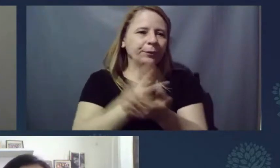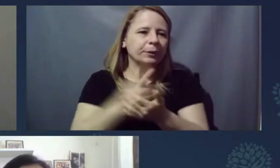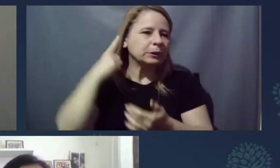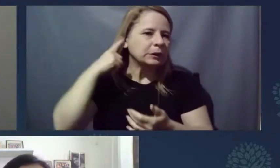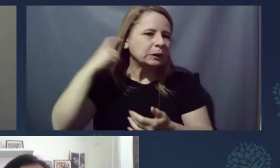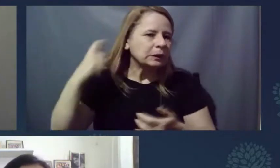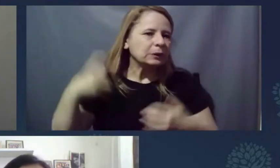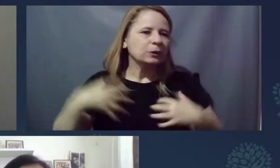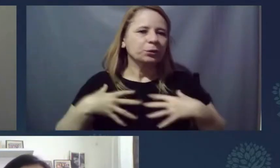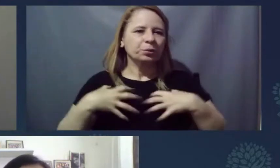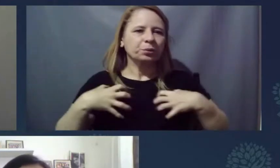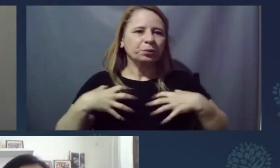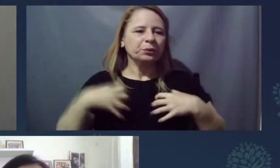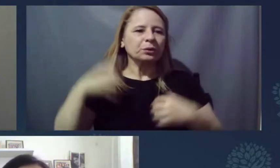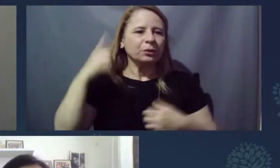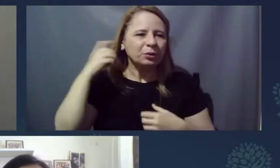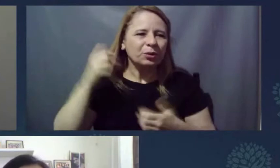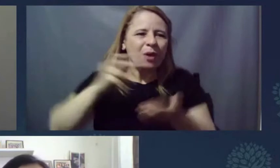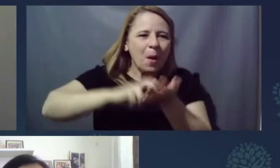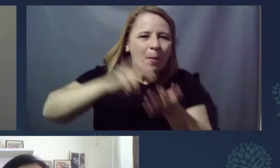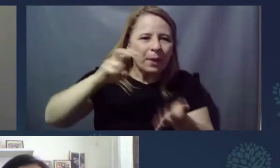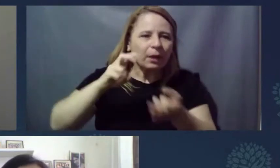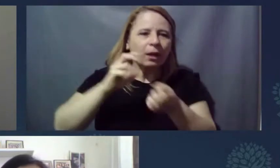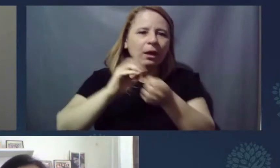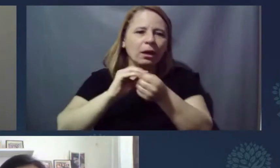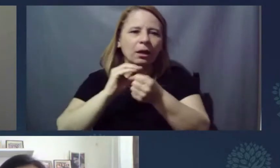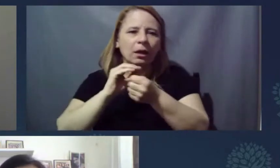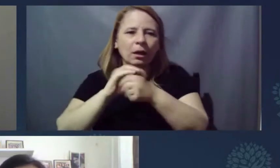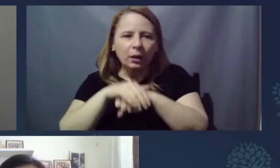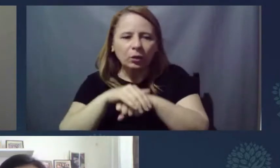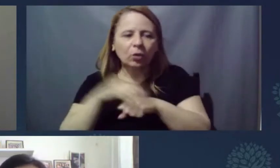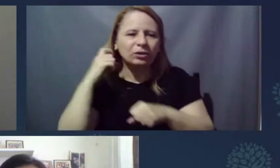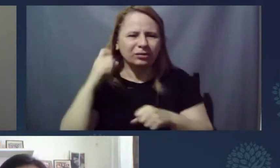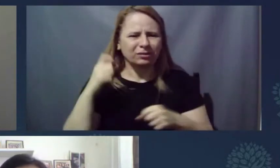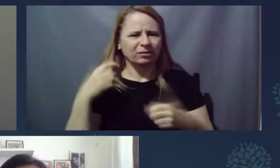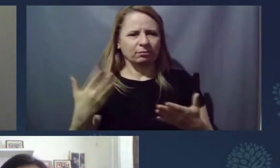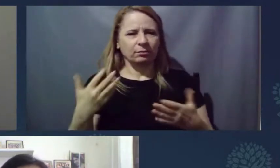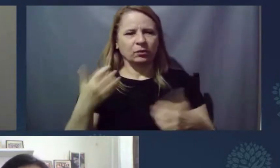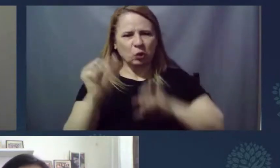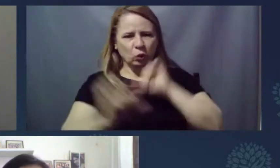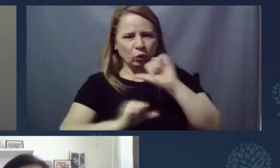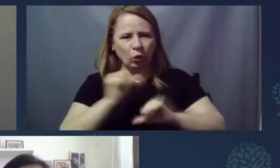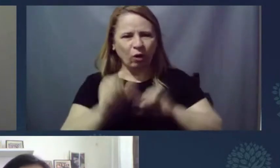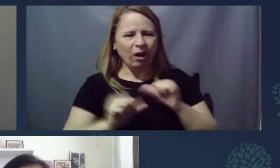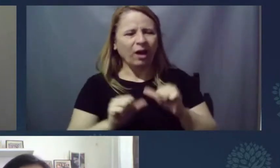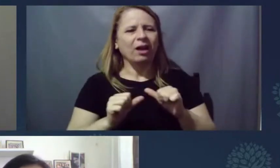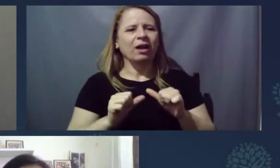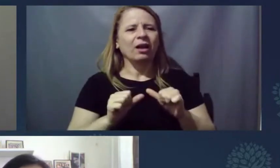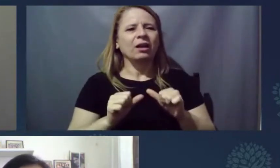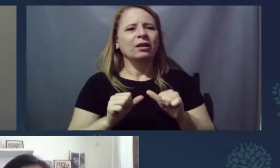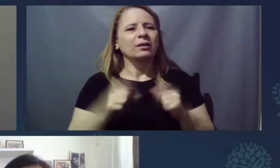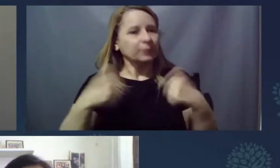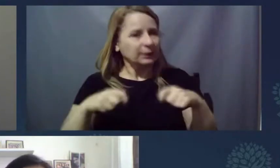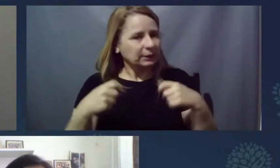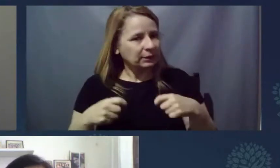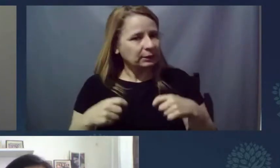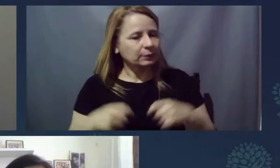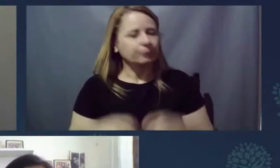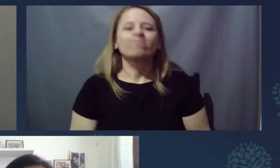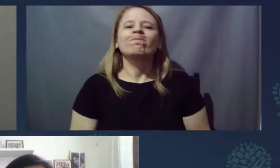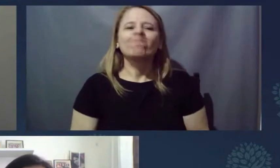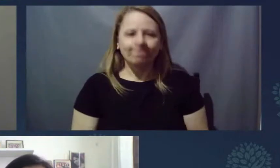manhã e à noite. Seria a hora de repensar ou modificar esse tratamento? Com certeza, Tereza. Acho que